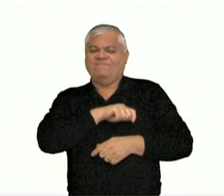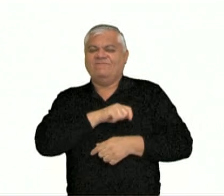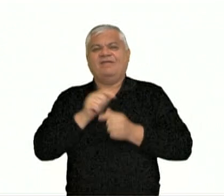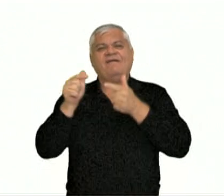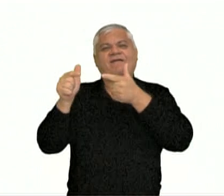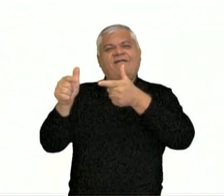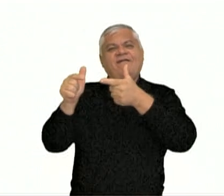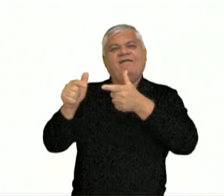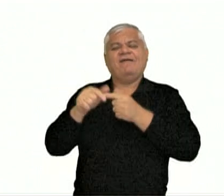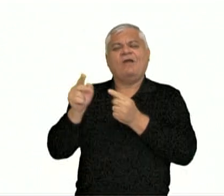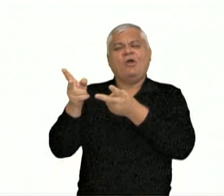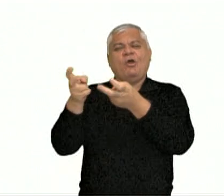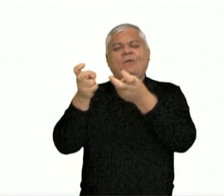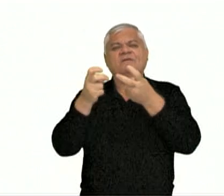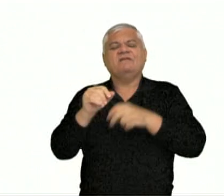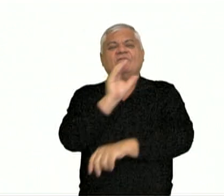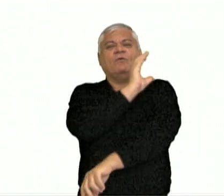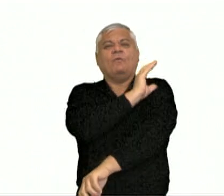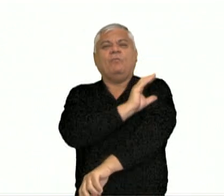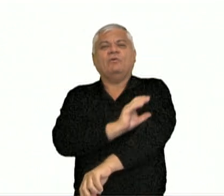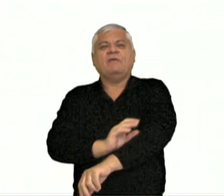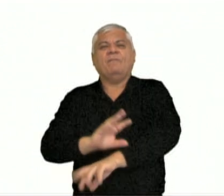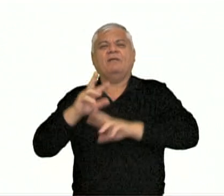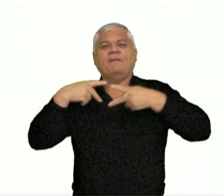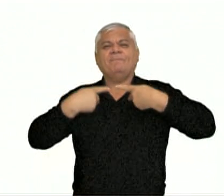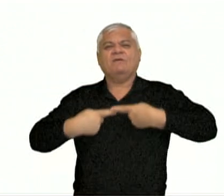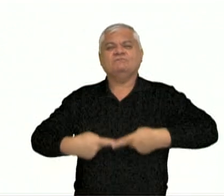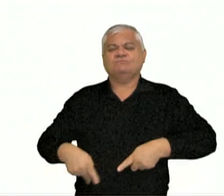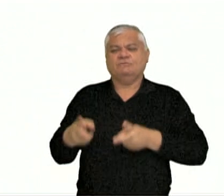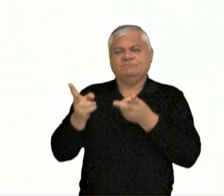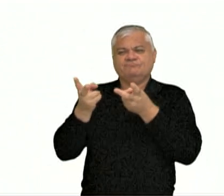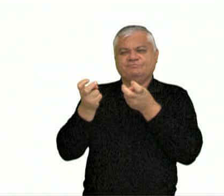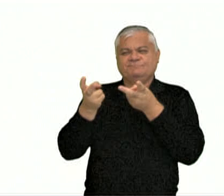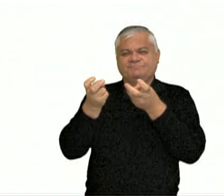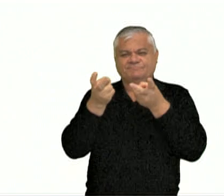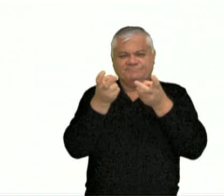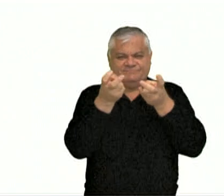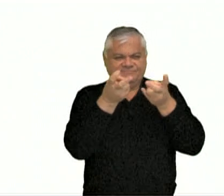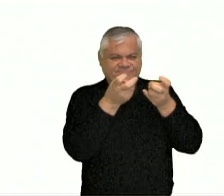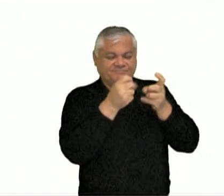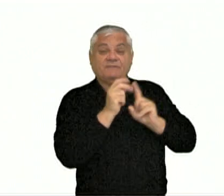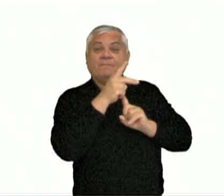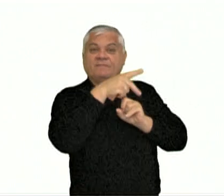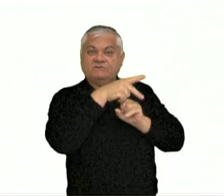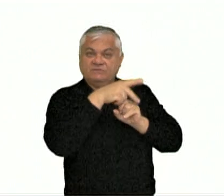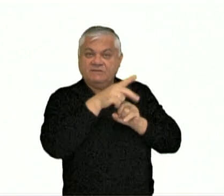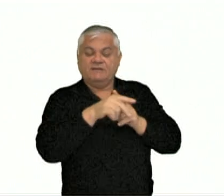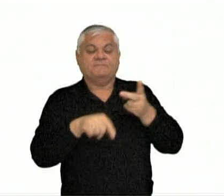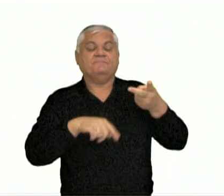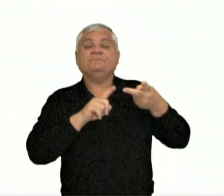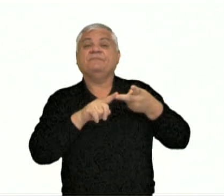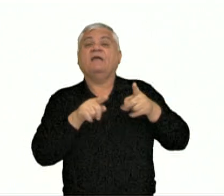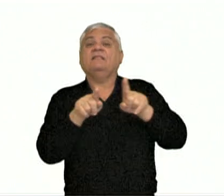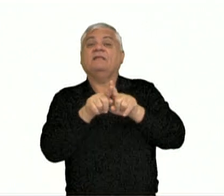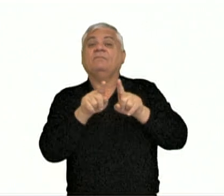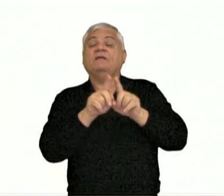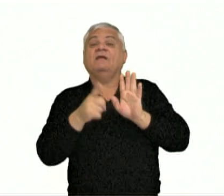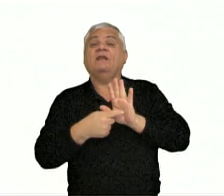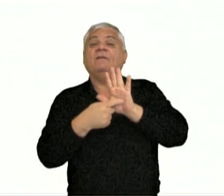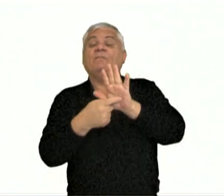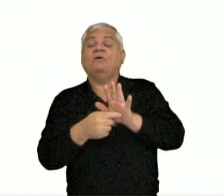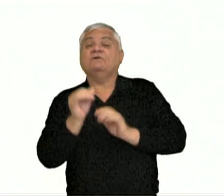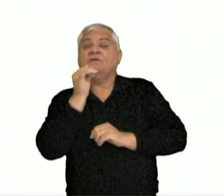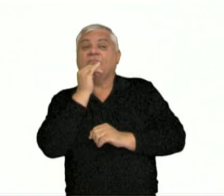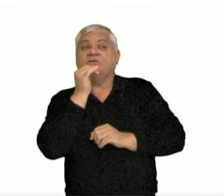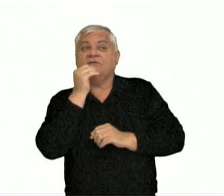das pessoas, o comportamento social, através de seus personagens. Também revela o lado negativo,